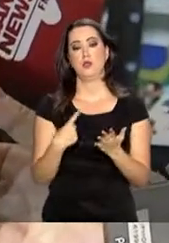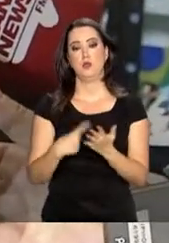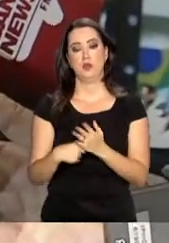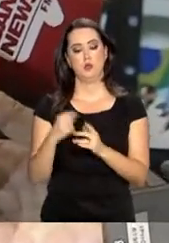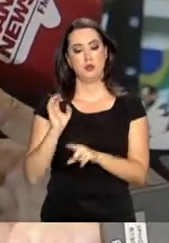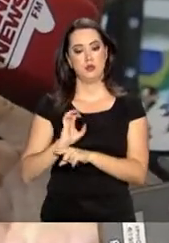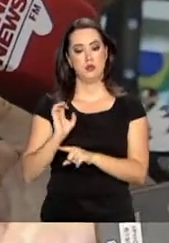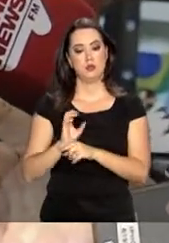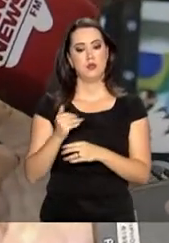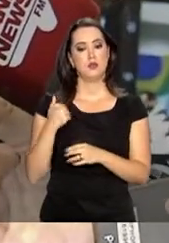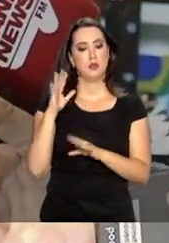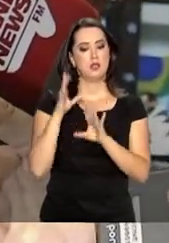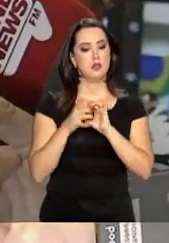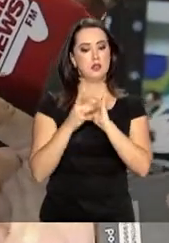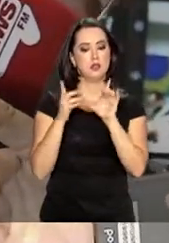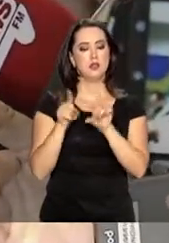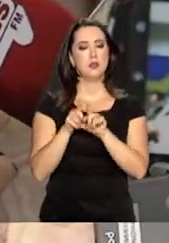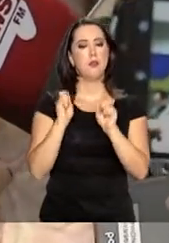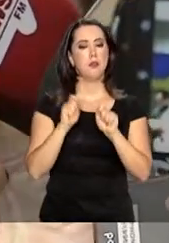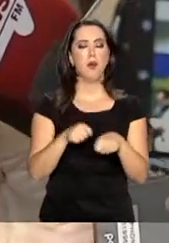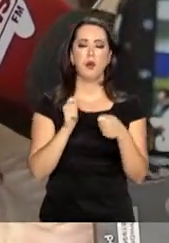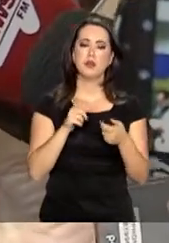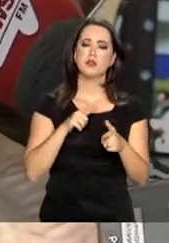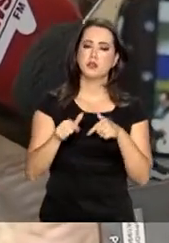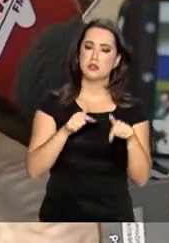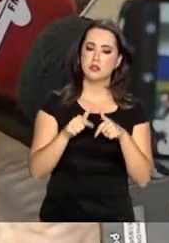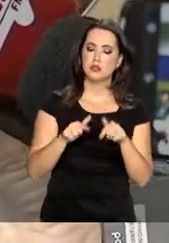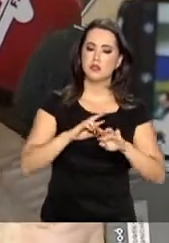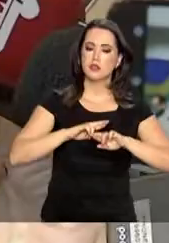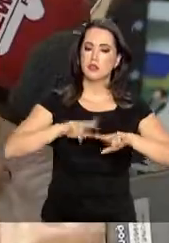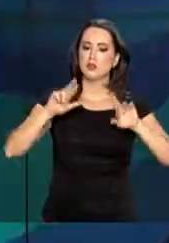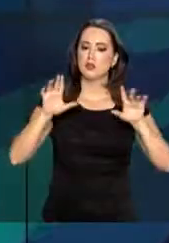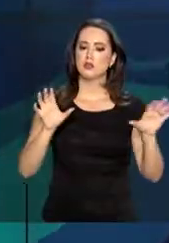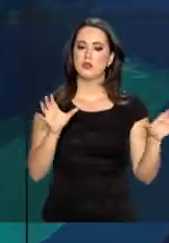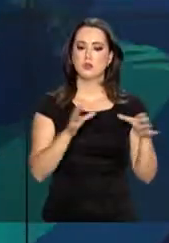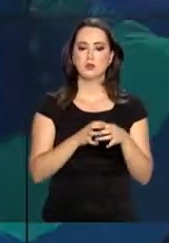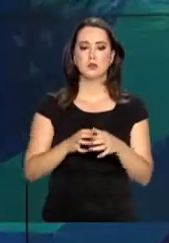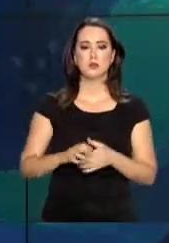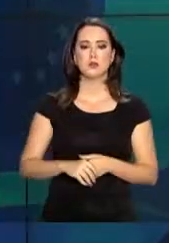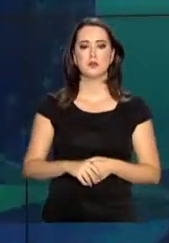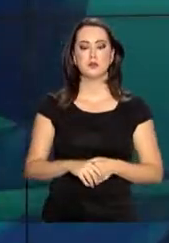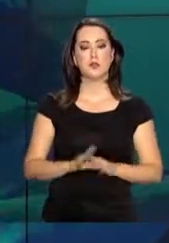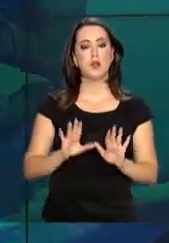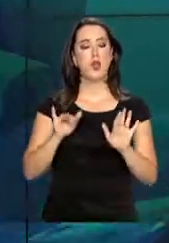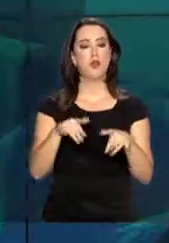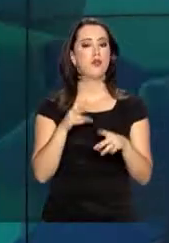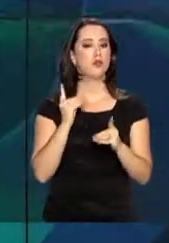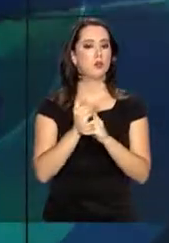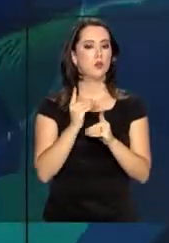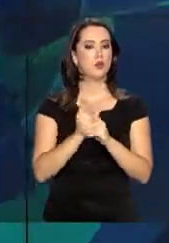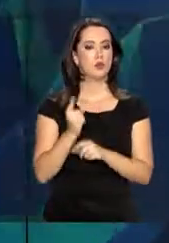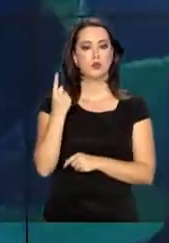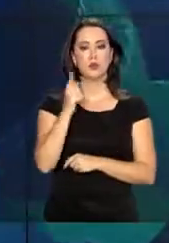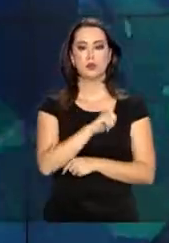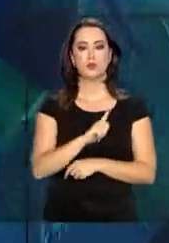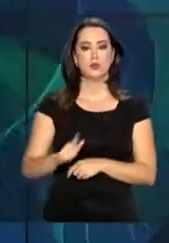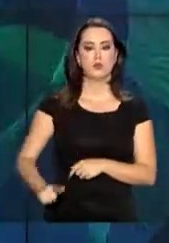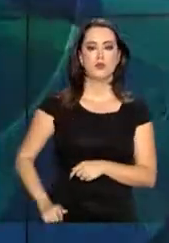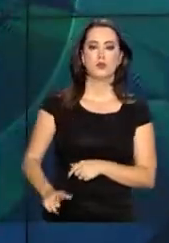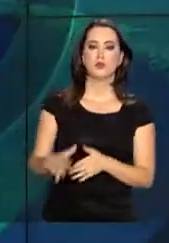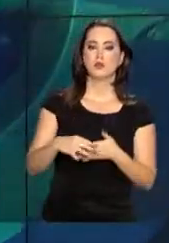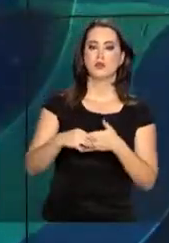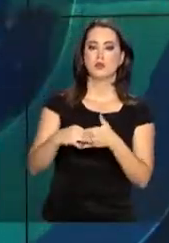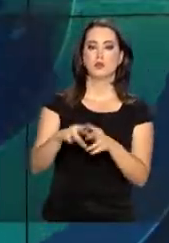estados também, dando mais liberdade para que eles possam ter atuações em diversas áreas. Ao final do encontro, um dos governadores